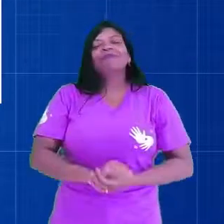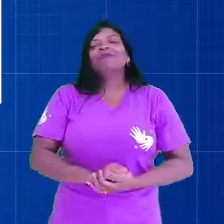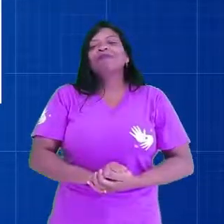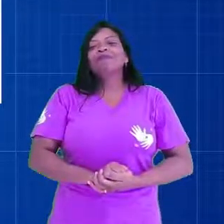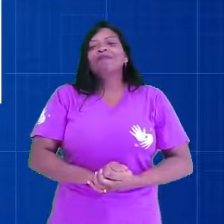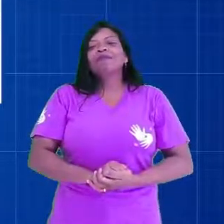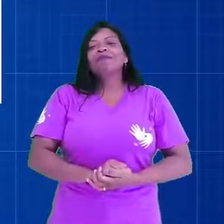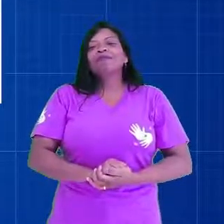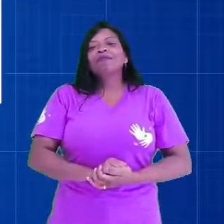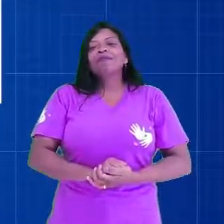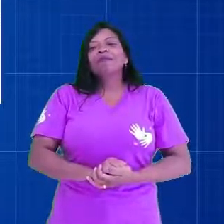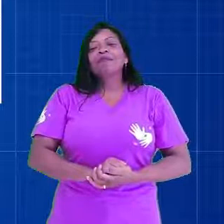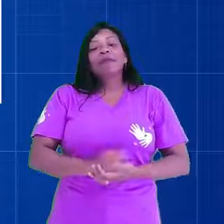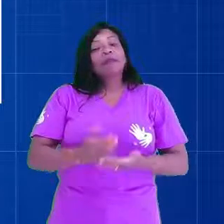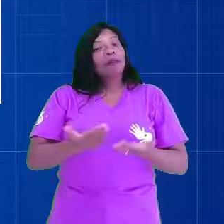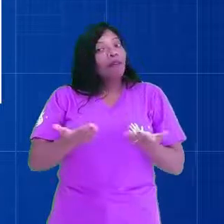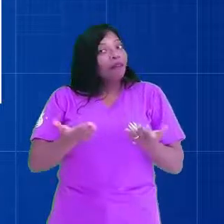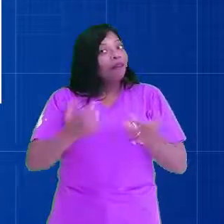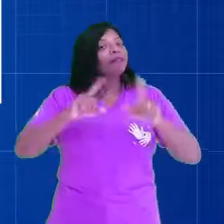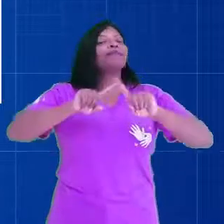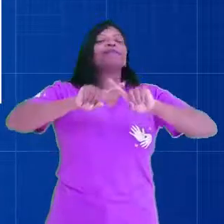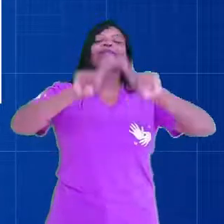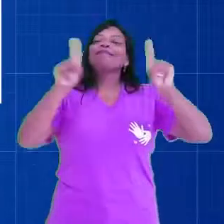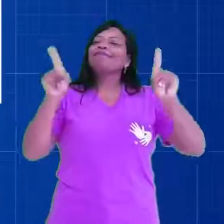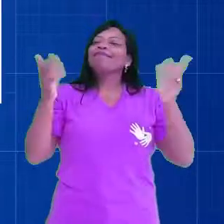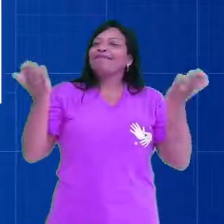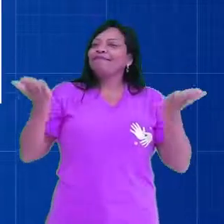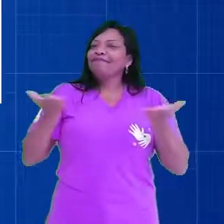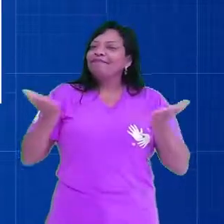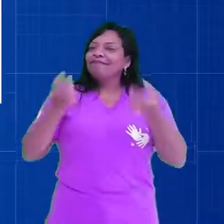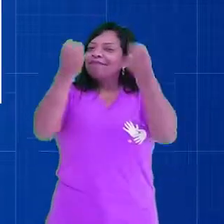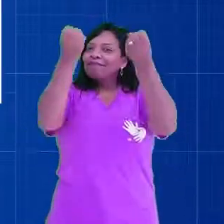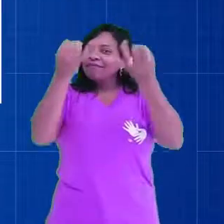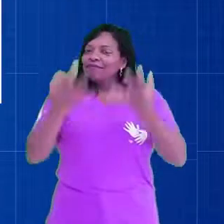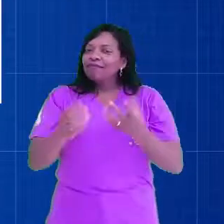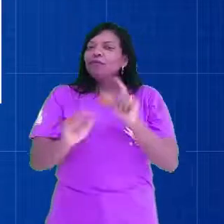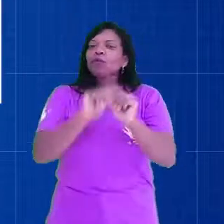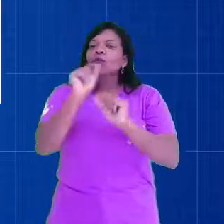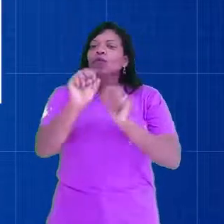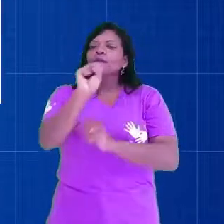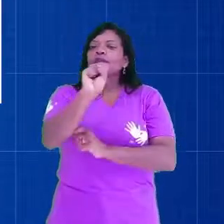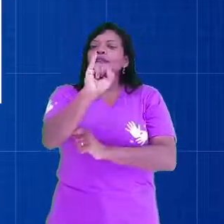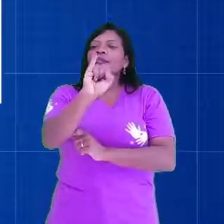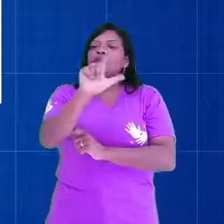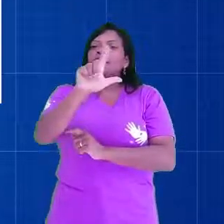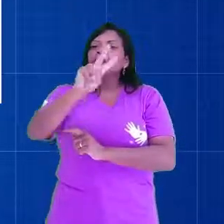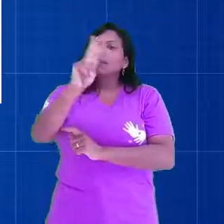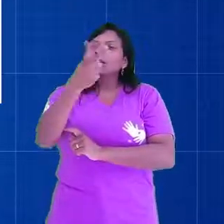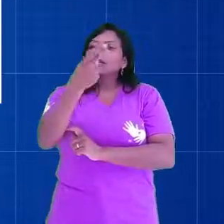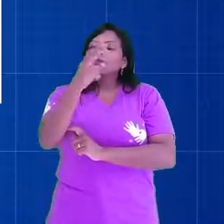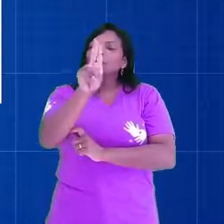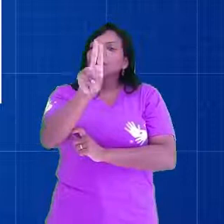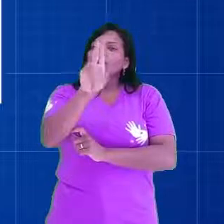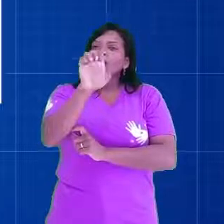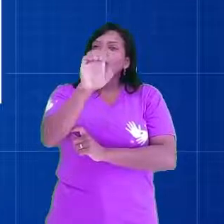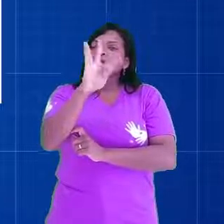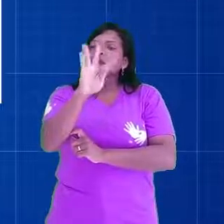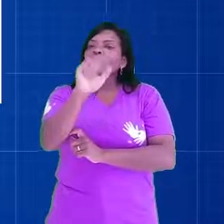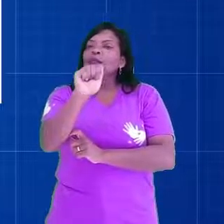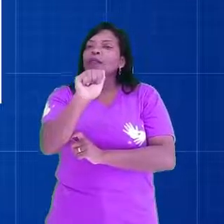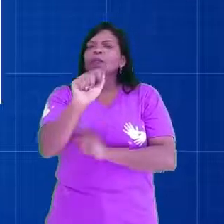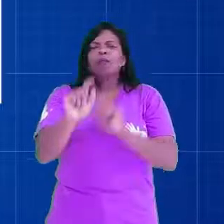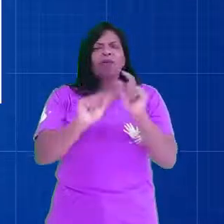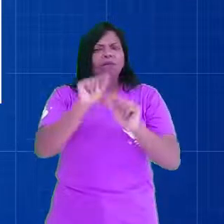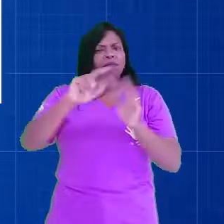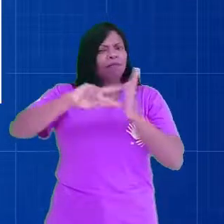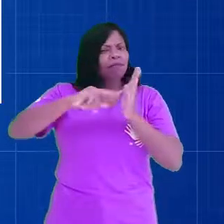Mas agora a gente vai falar um pouco a respeito de silhueta. Olha o que é a definição